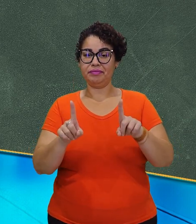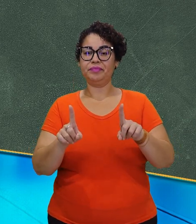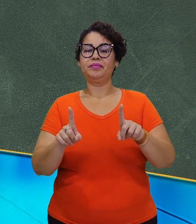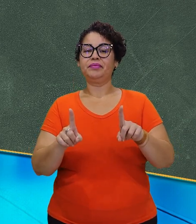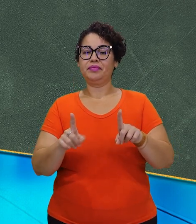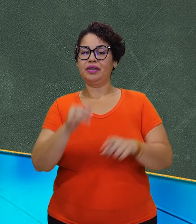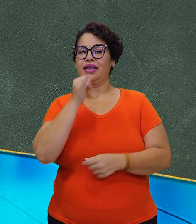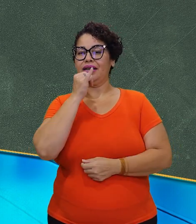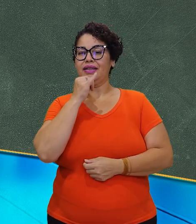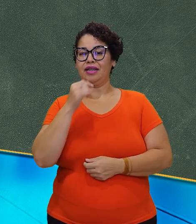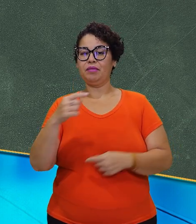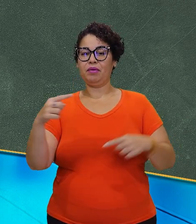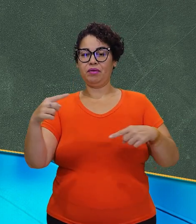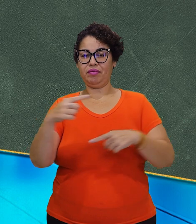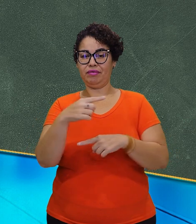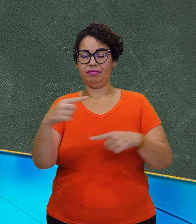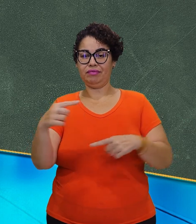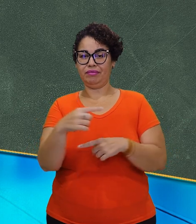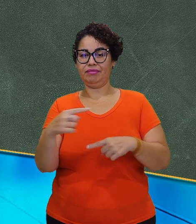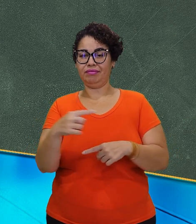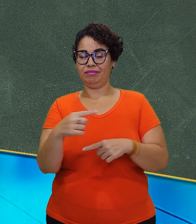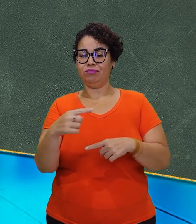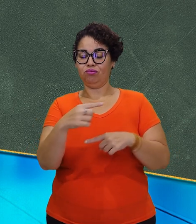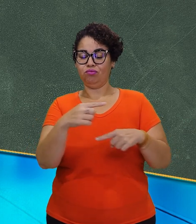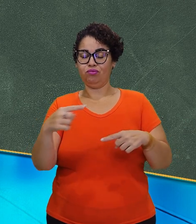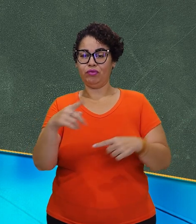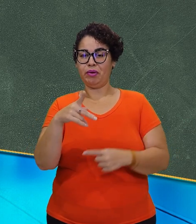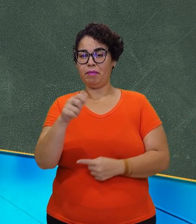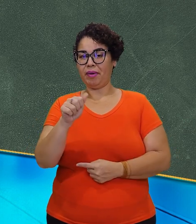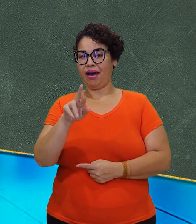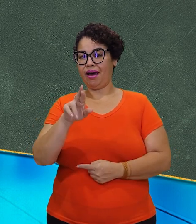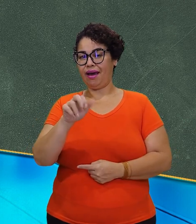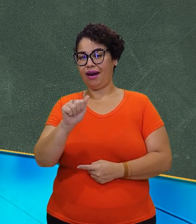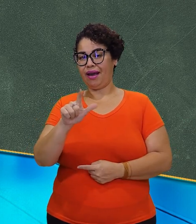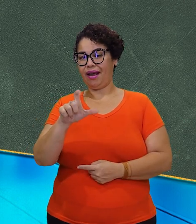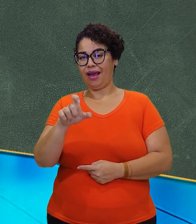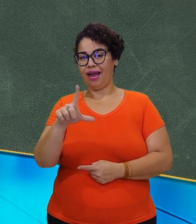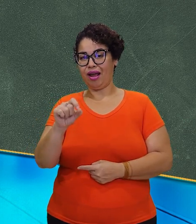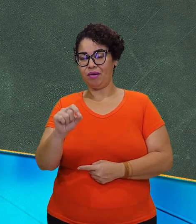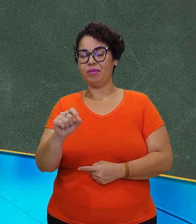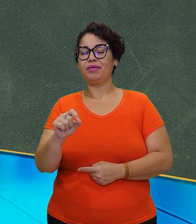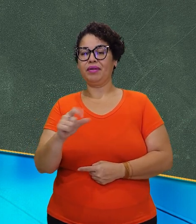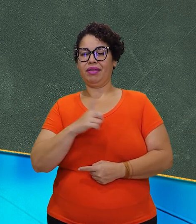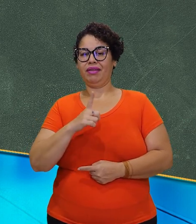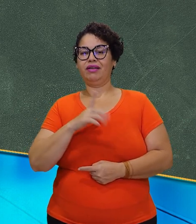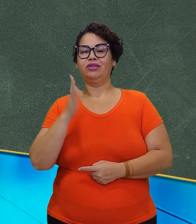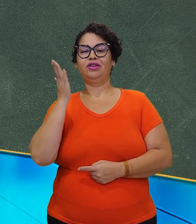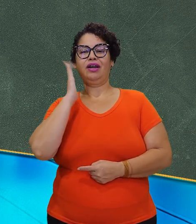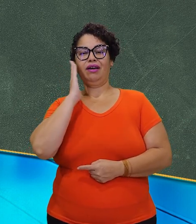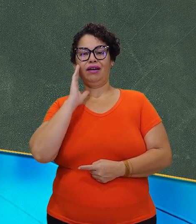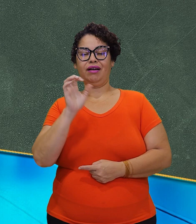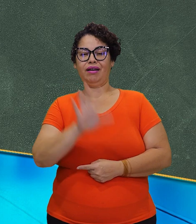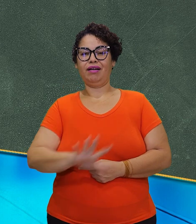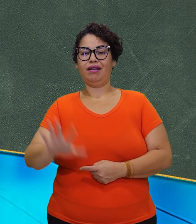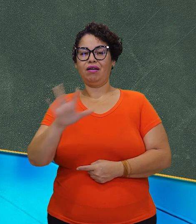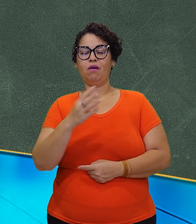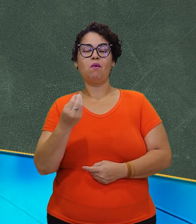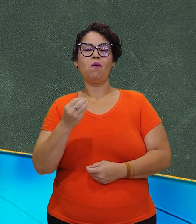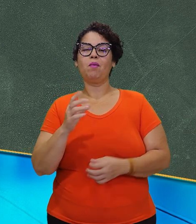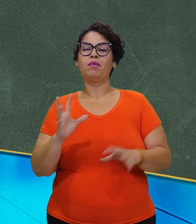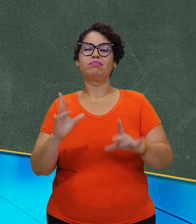Então, desde que, por exemplo, esse lado aqui seja paralelo a esse, ó, já temos um trapézio. Como calculamos a área de